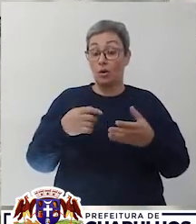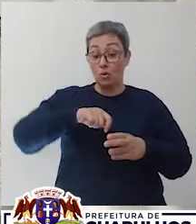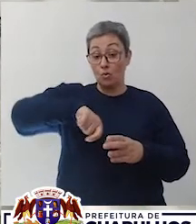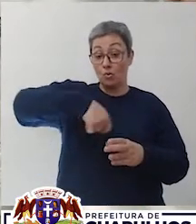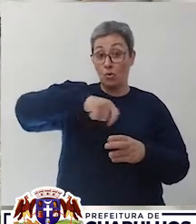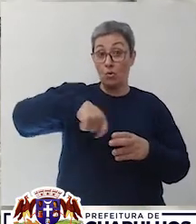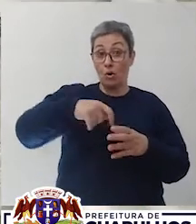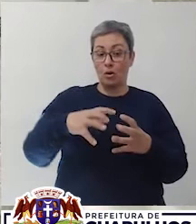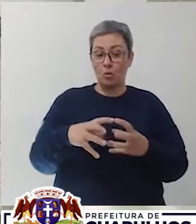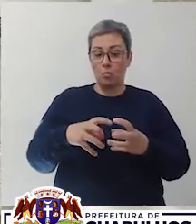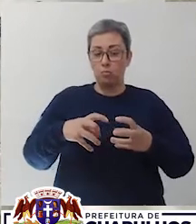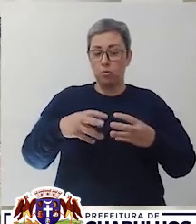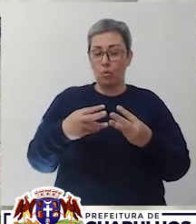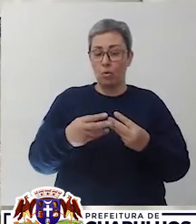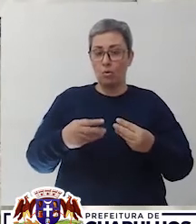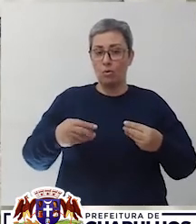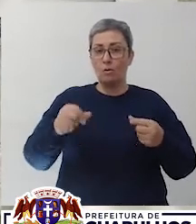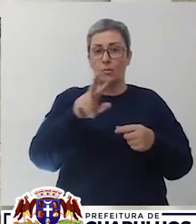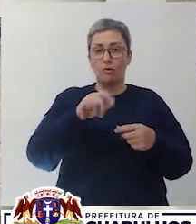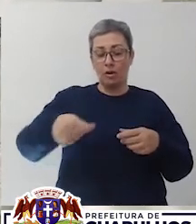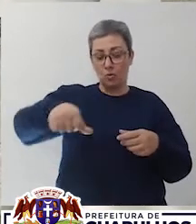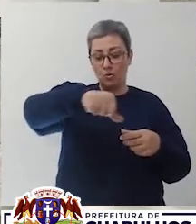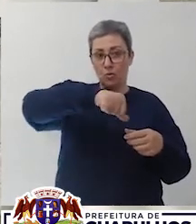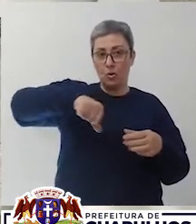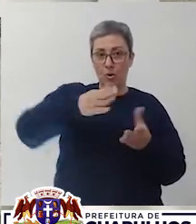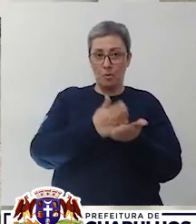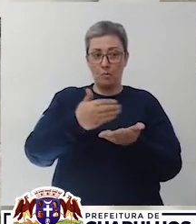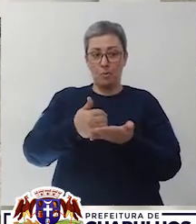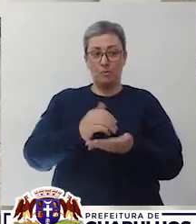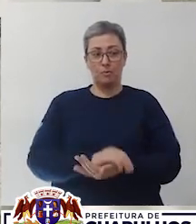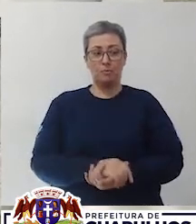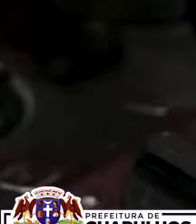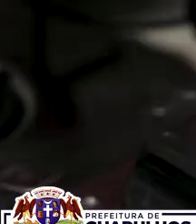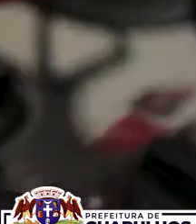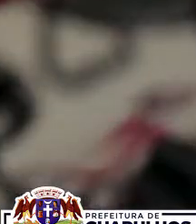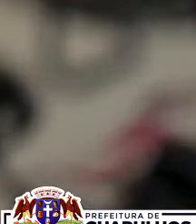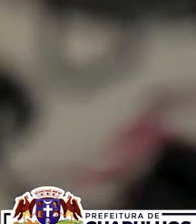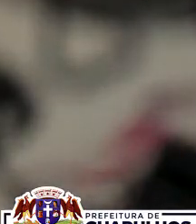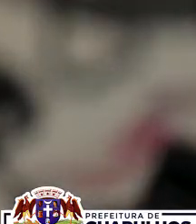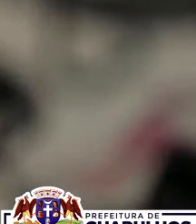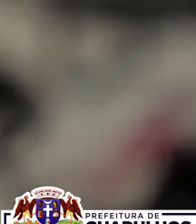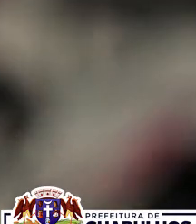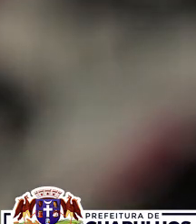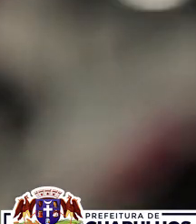Agora é só levar ao fogo e mexer até engrossar. Depois a gente vai colocar no nosso bolo.